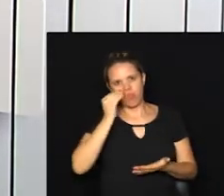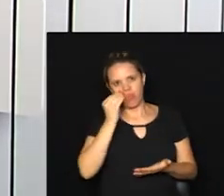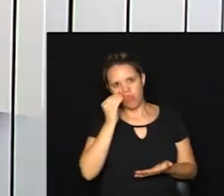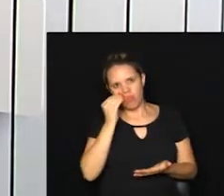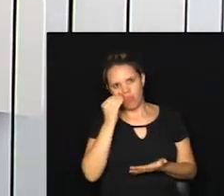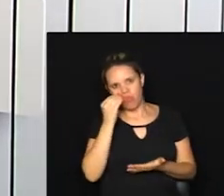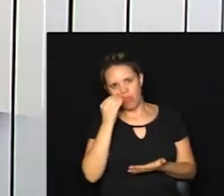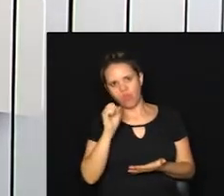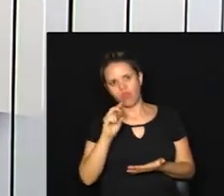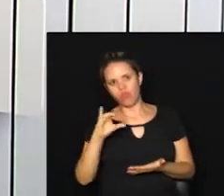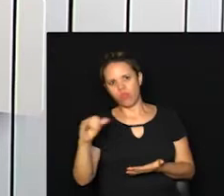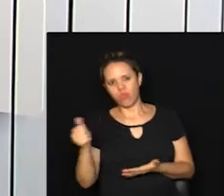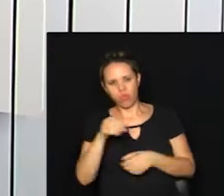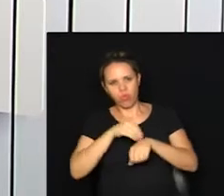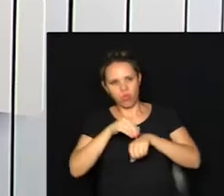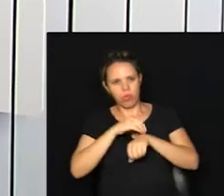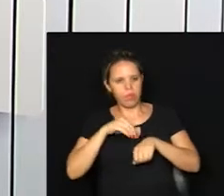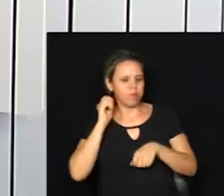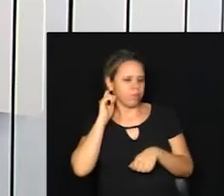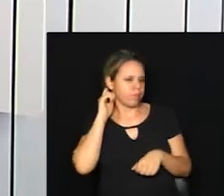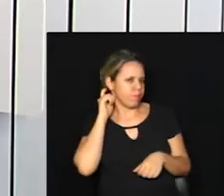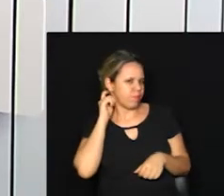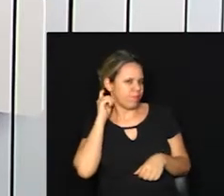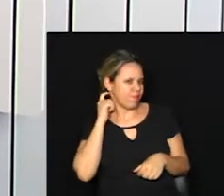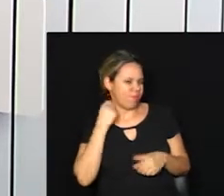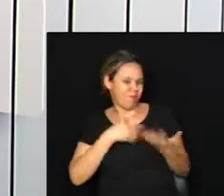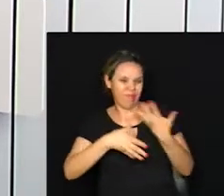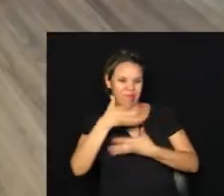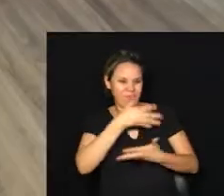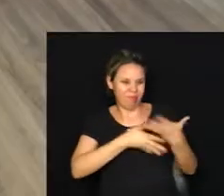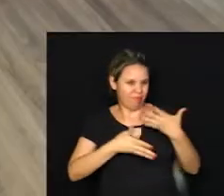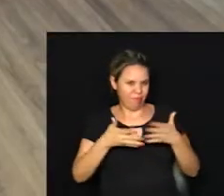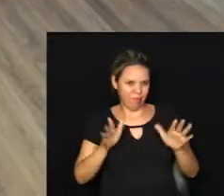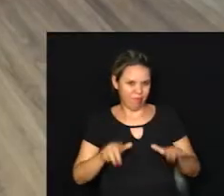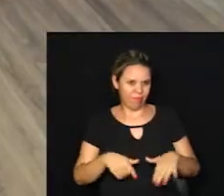com morango, é muita estripulia, então.